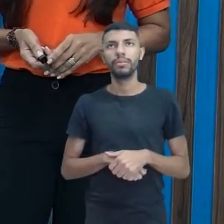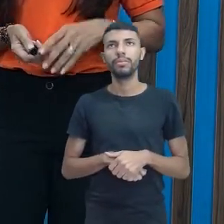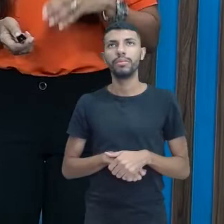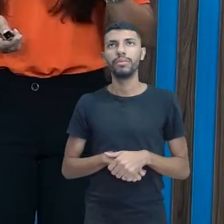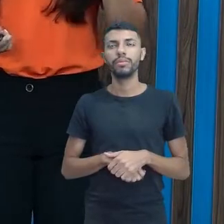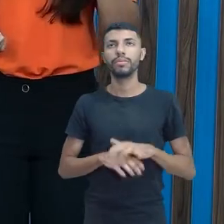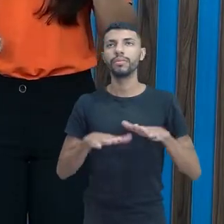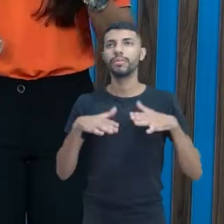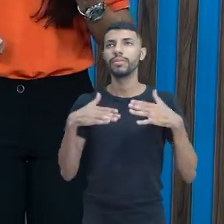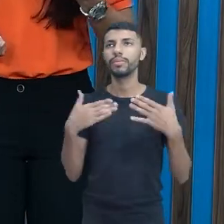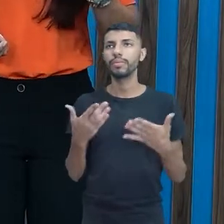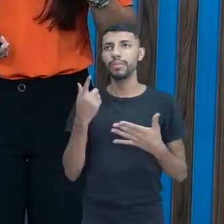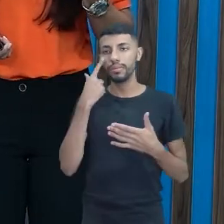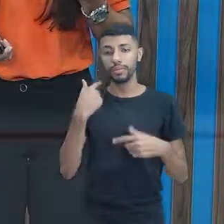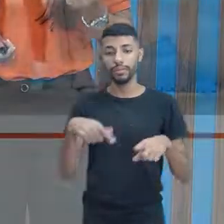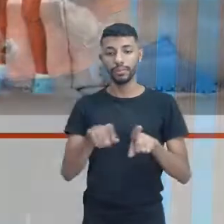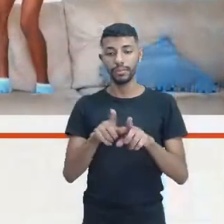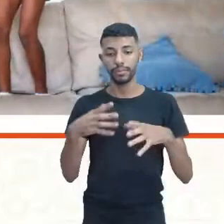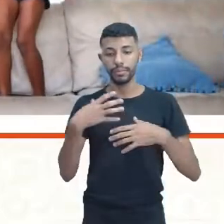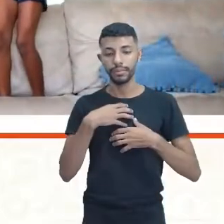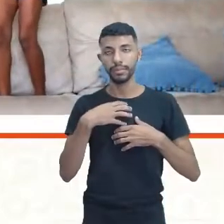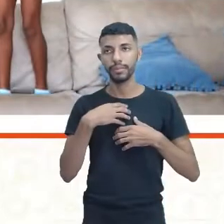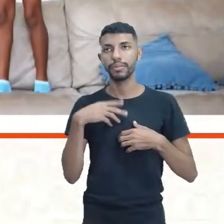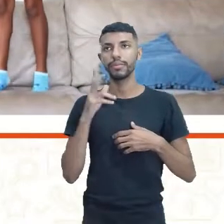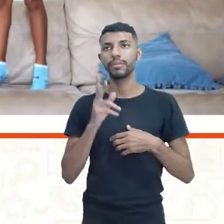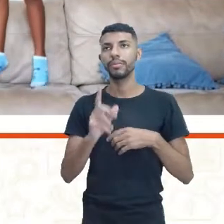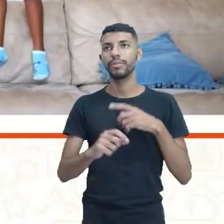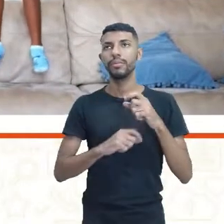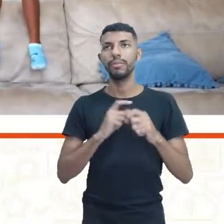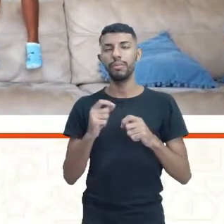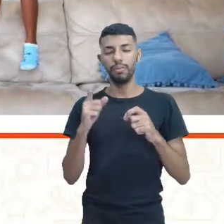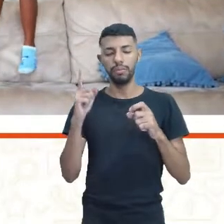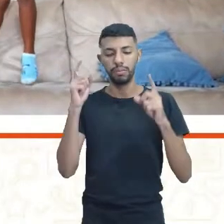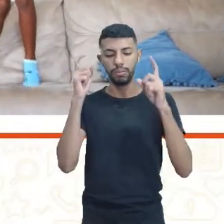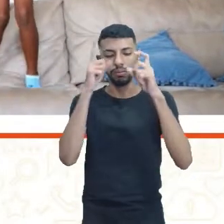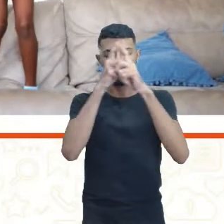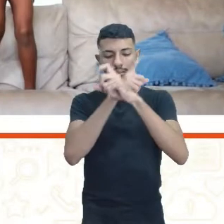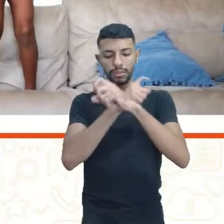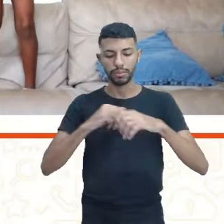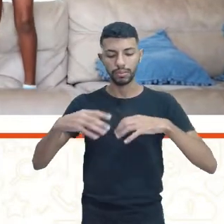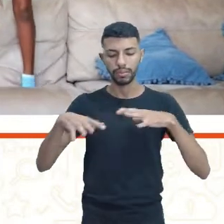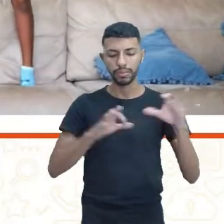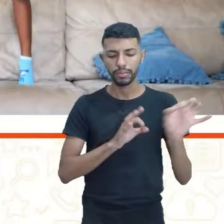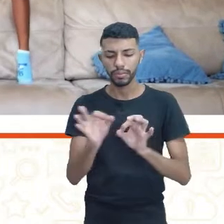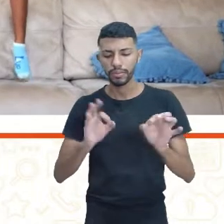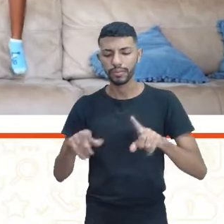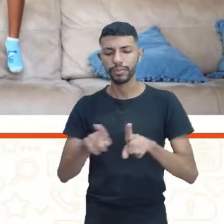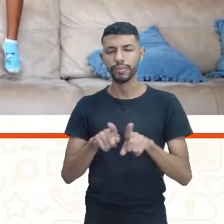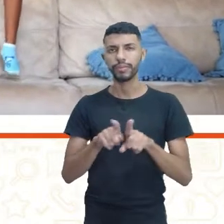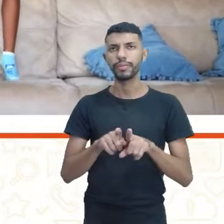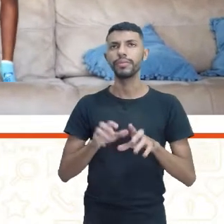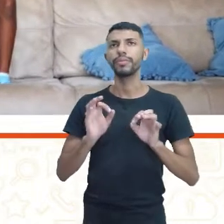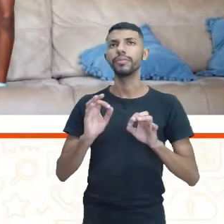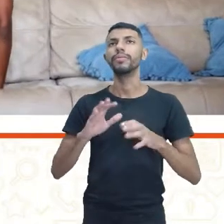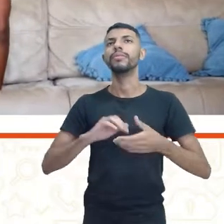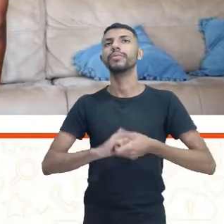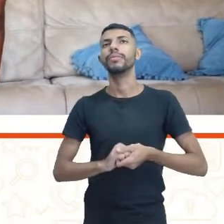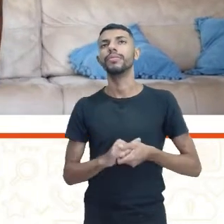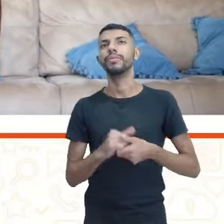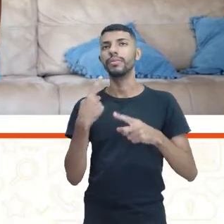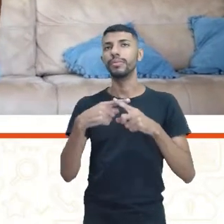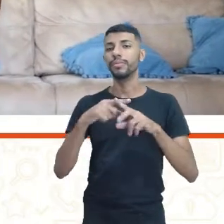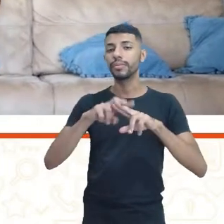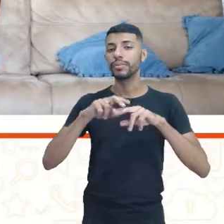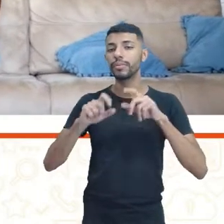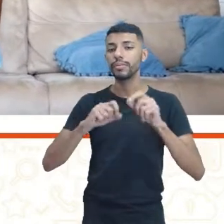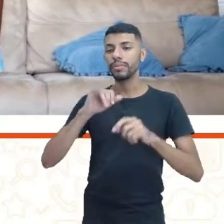Então, eles sentem com muita frequência uma dificuldade de se organizar e planejar, por conta da impulsividade que a gente já falou.